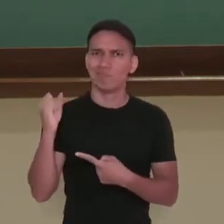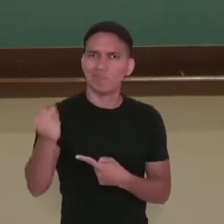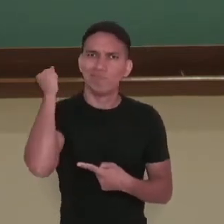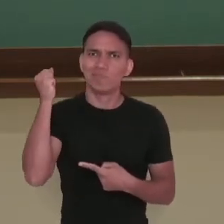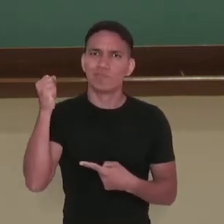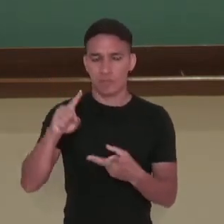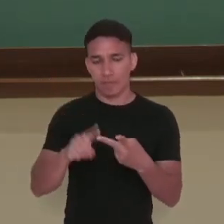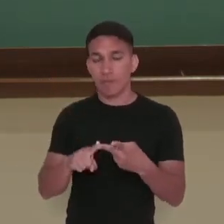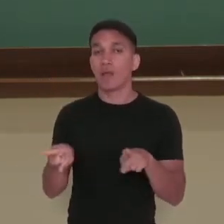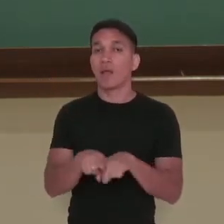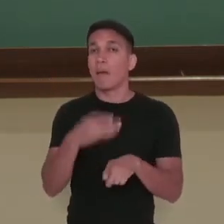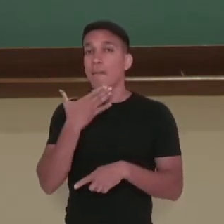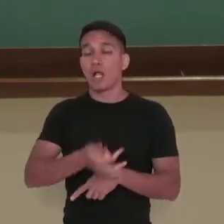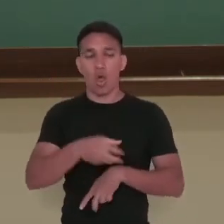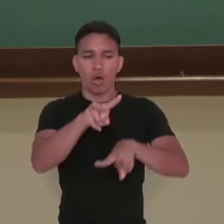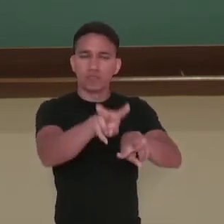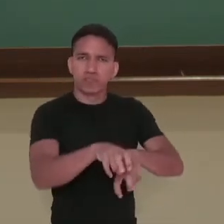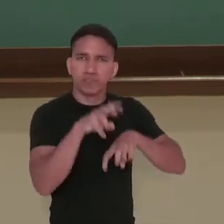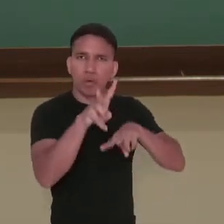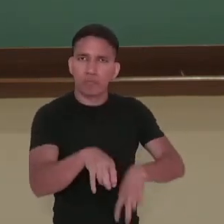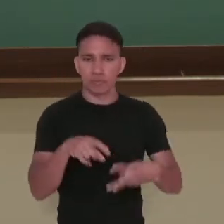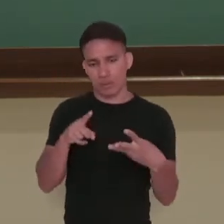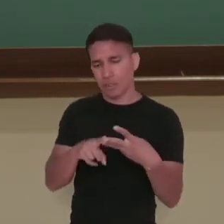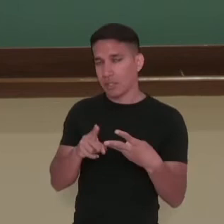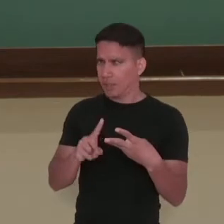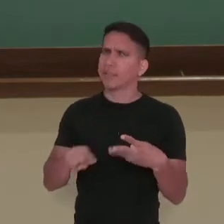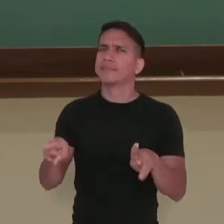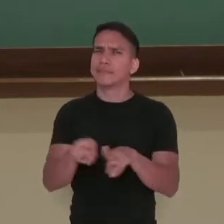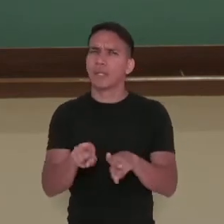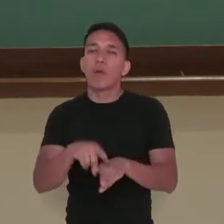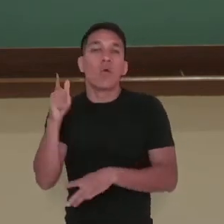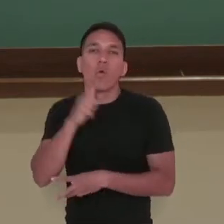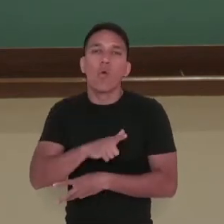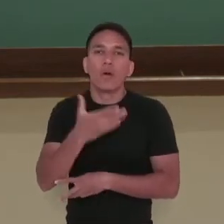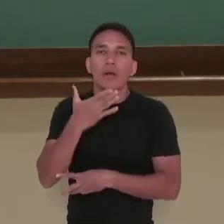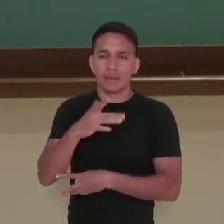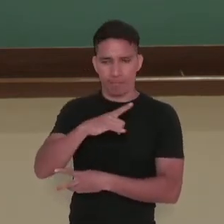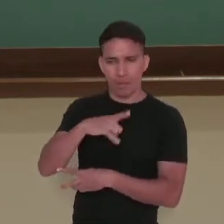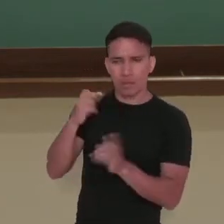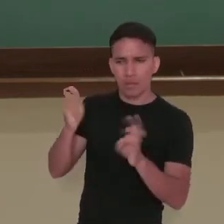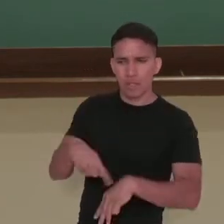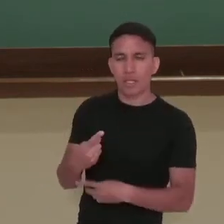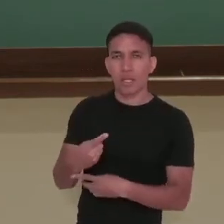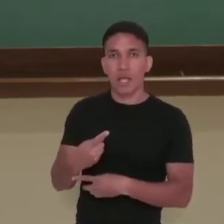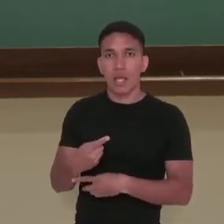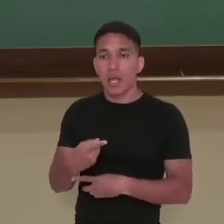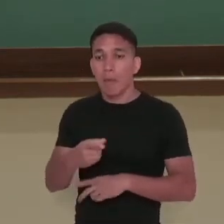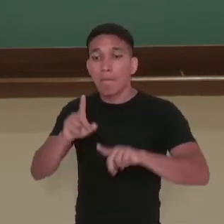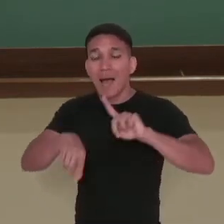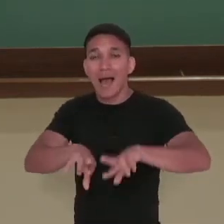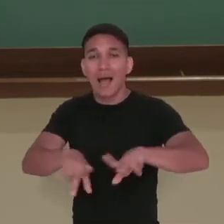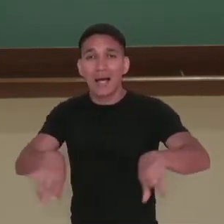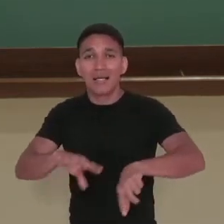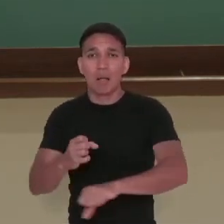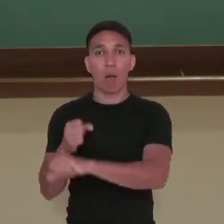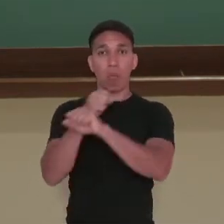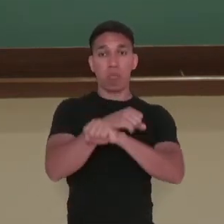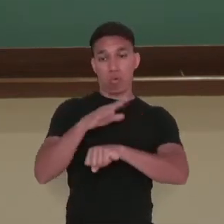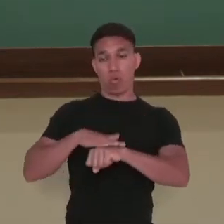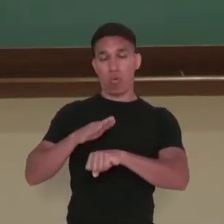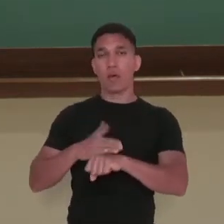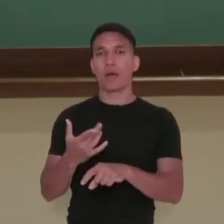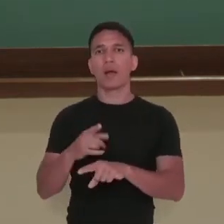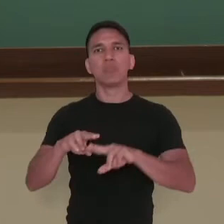o cultivo, você consegue ter equipamentos para proteção. Enfim, pessoal, é uma